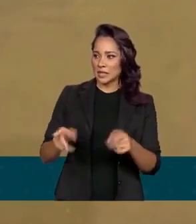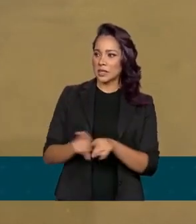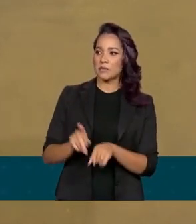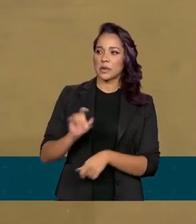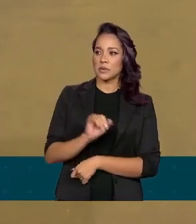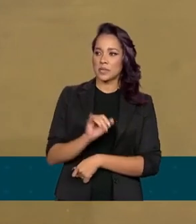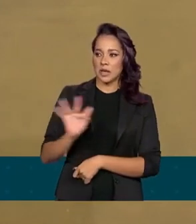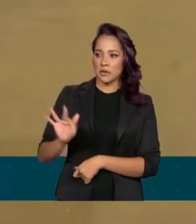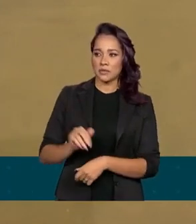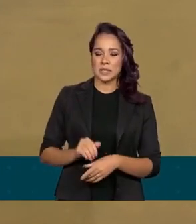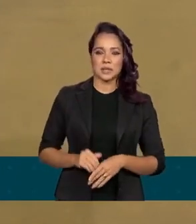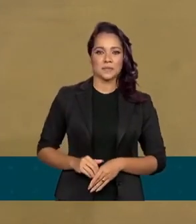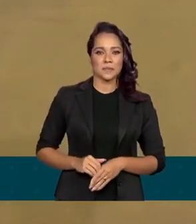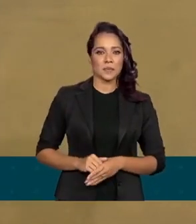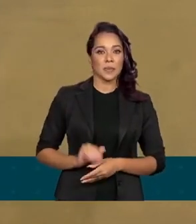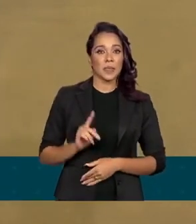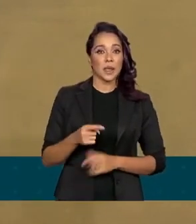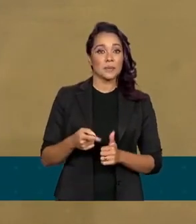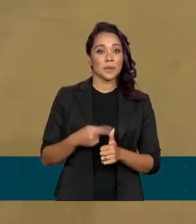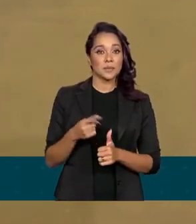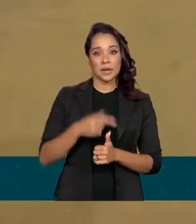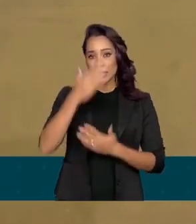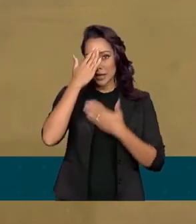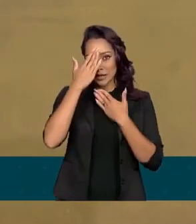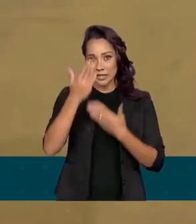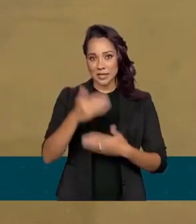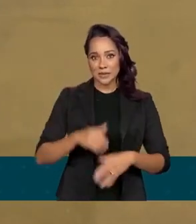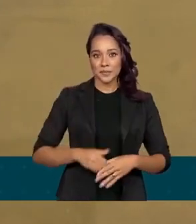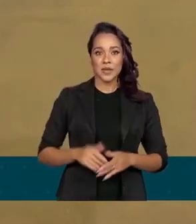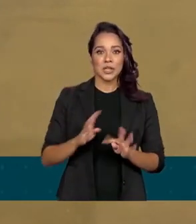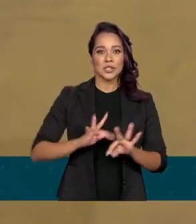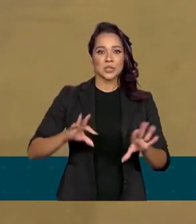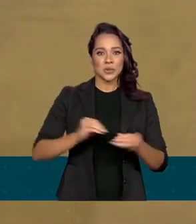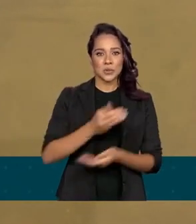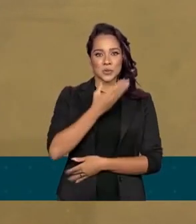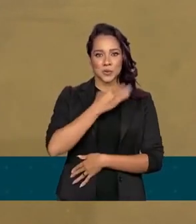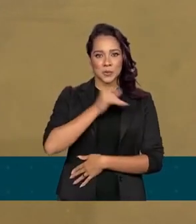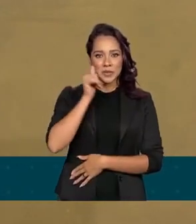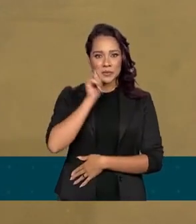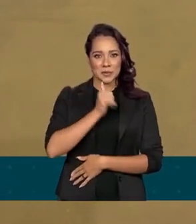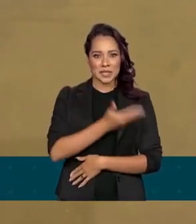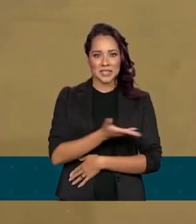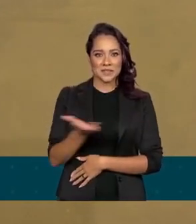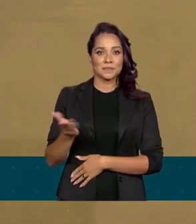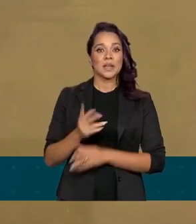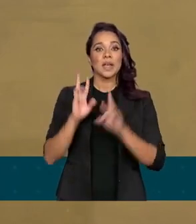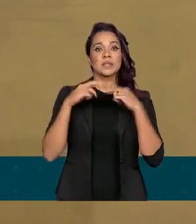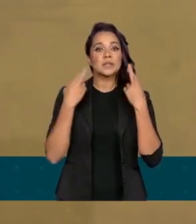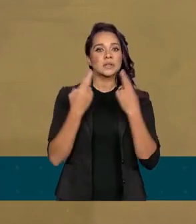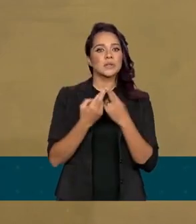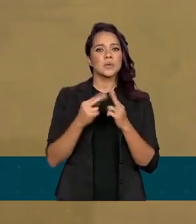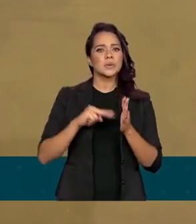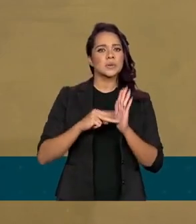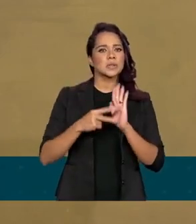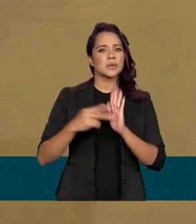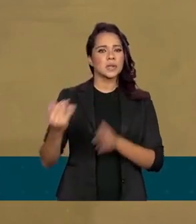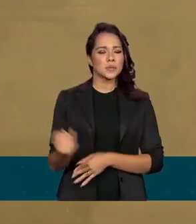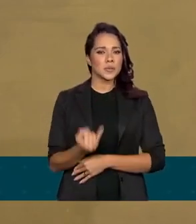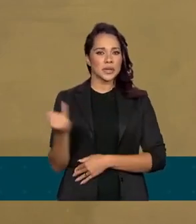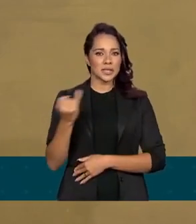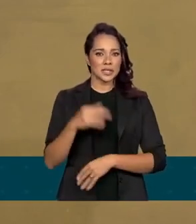institutos federais, mas primeiro agradecer a presença de todos e todas, e essa reunião tem um simbolismo muito